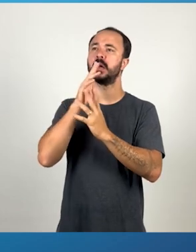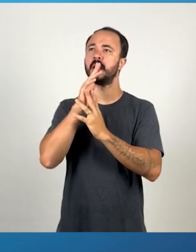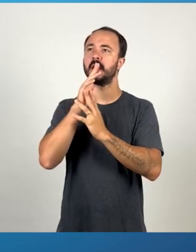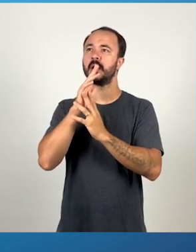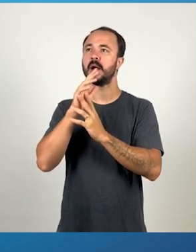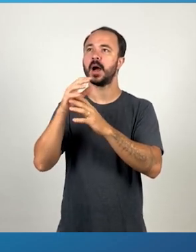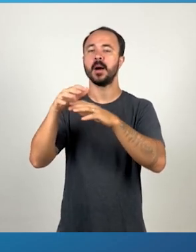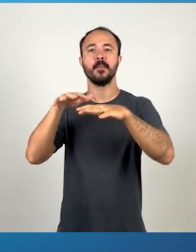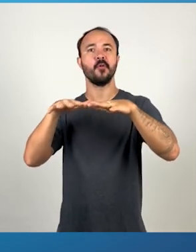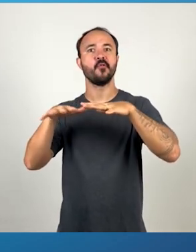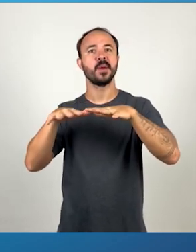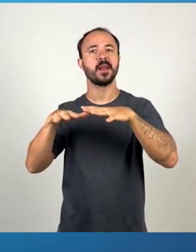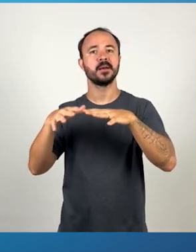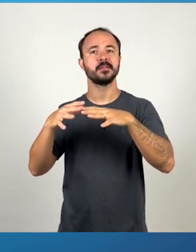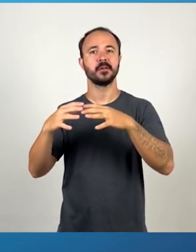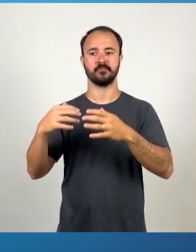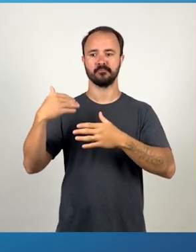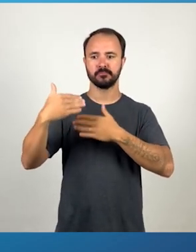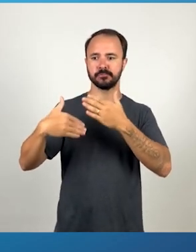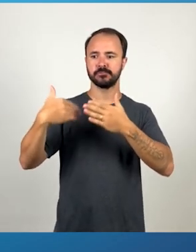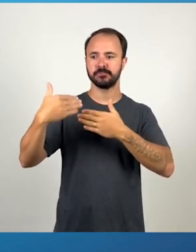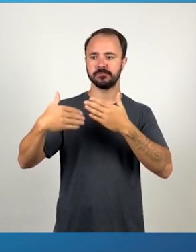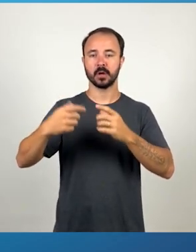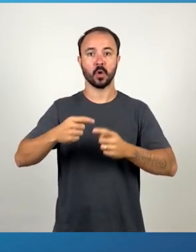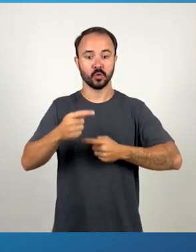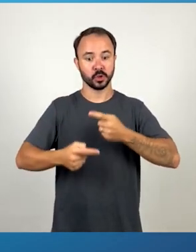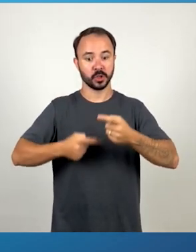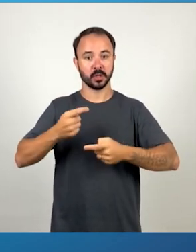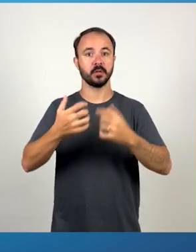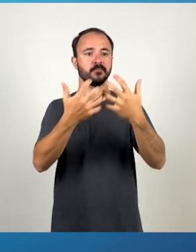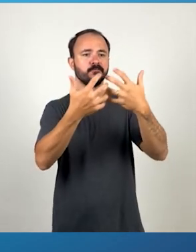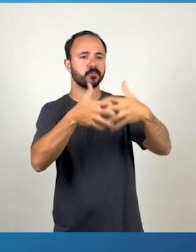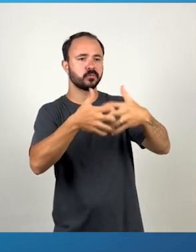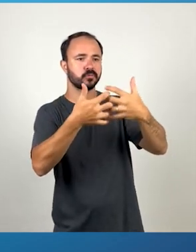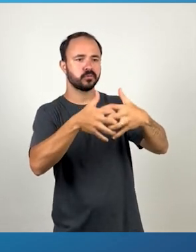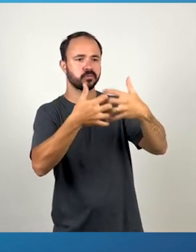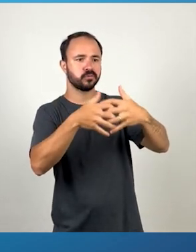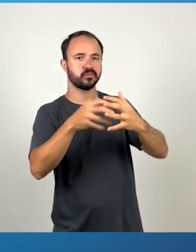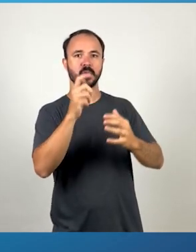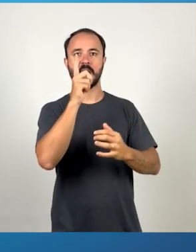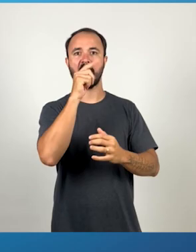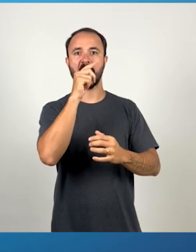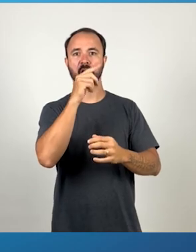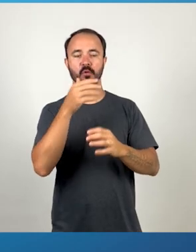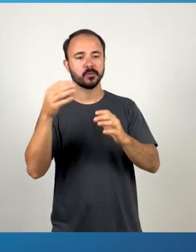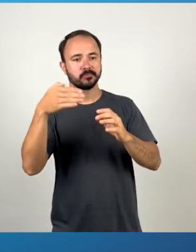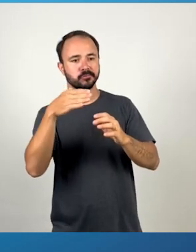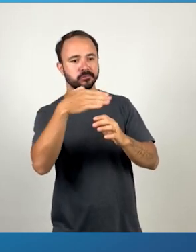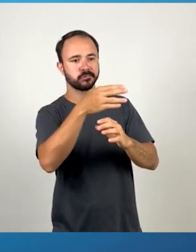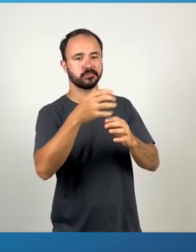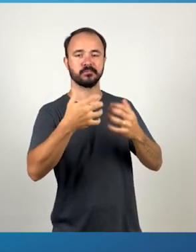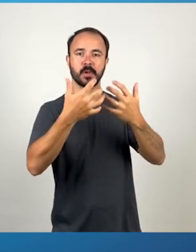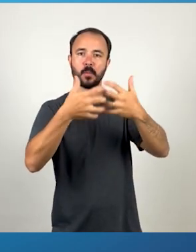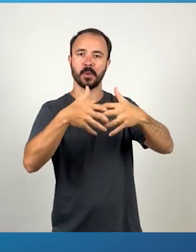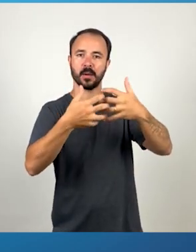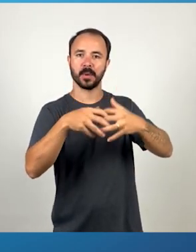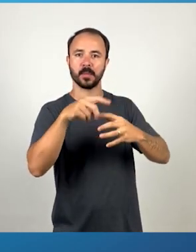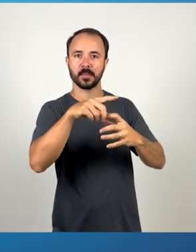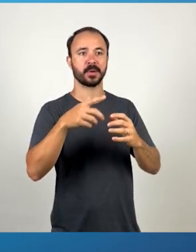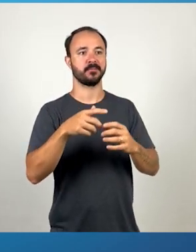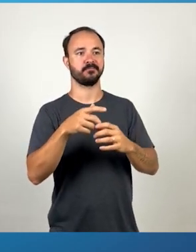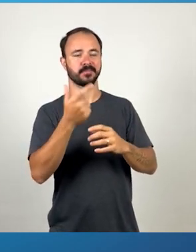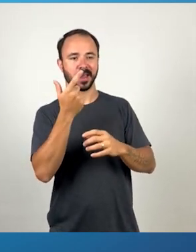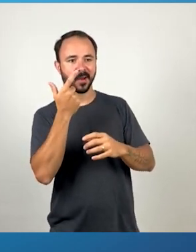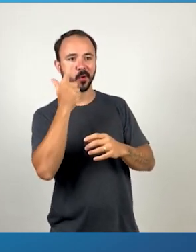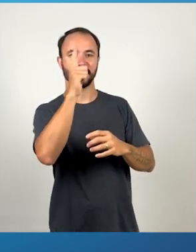da movimentação dessas turbinas, que são giradas ali devido à força da água, e essa transmissão ela acontece,